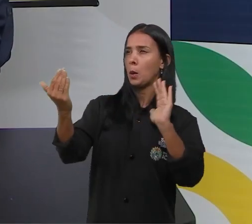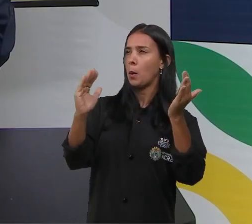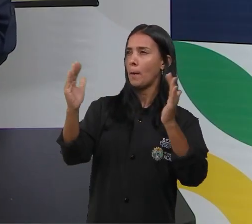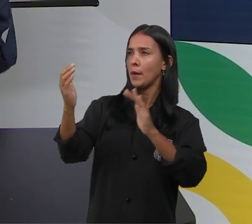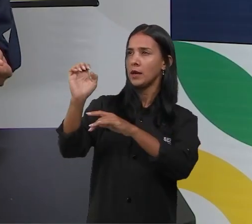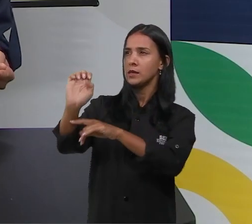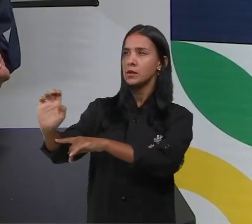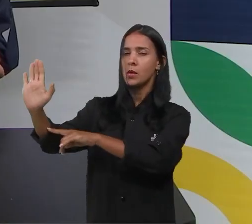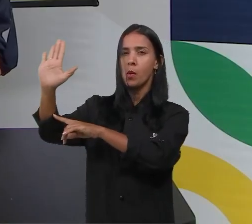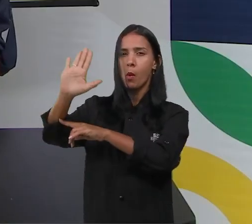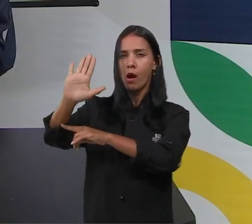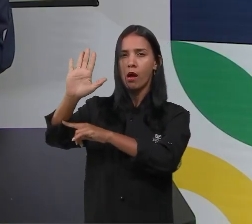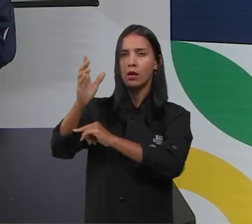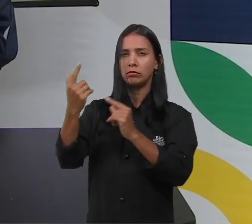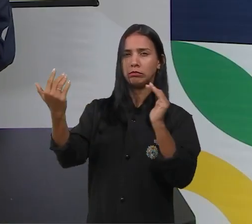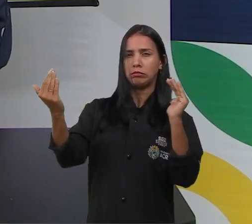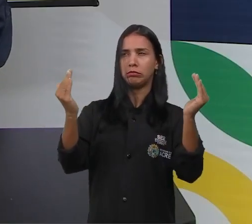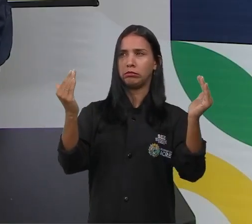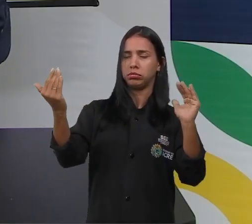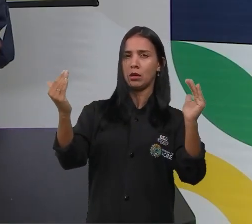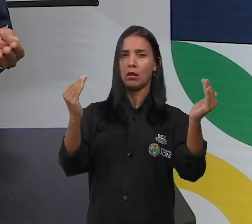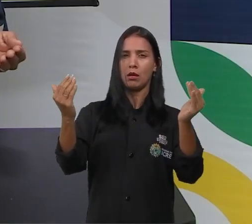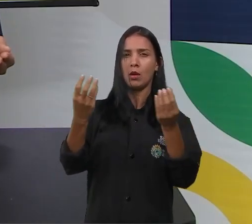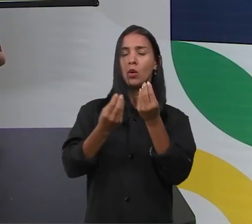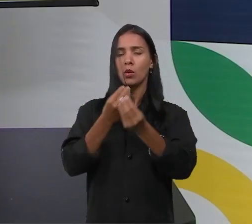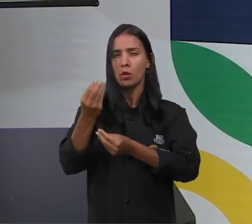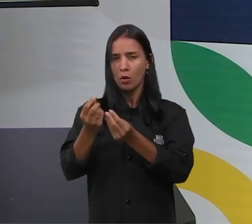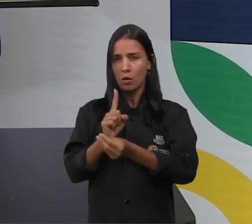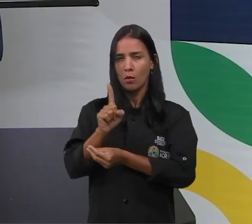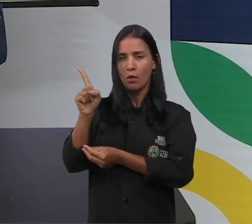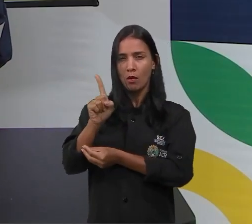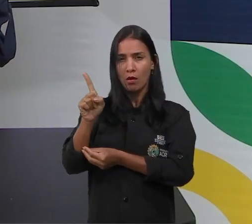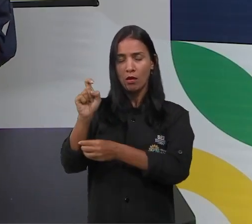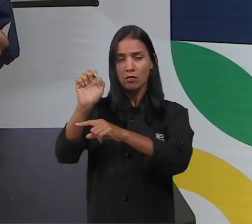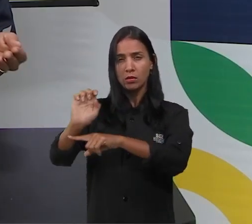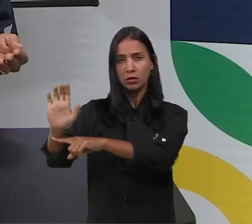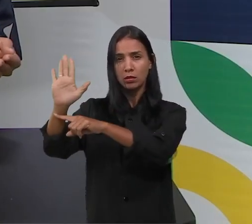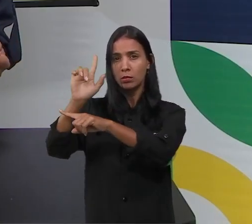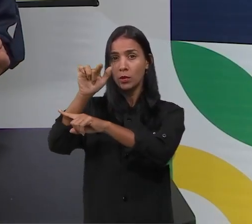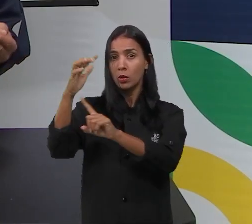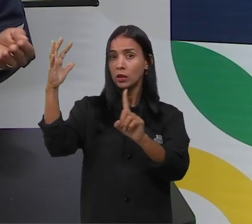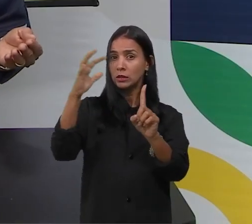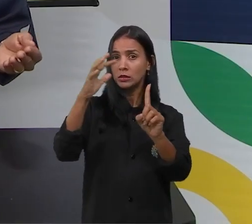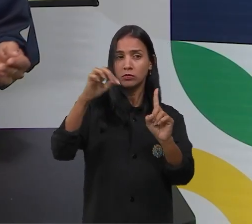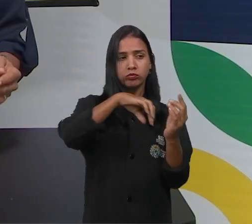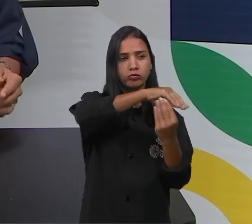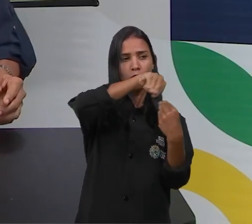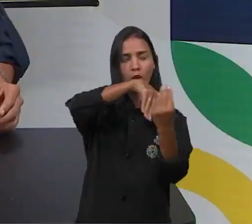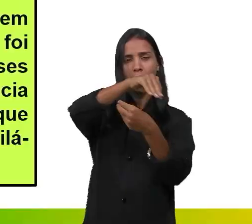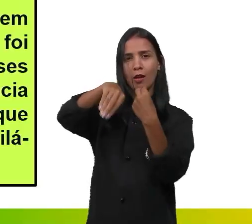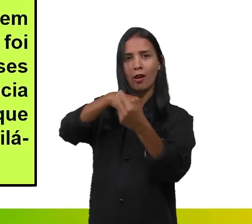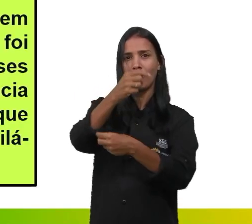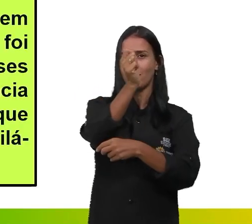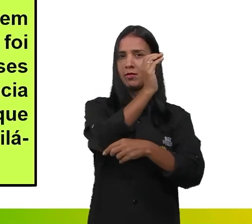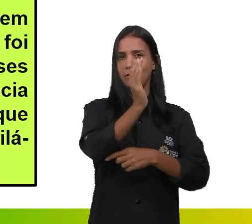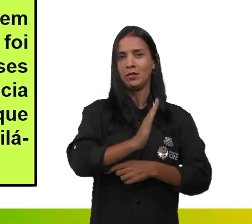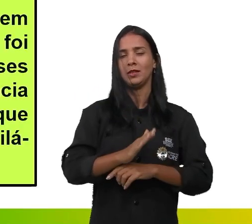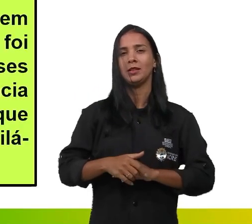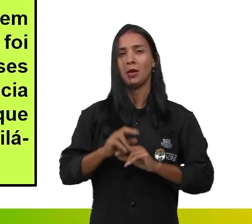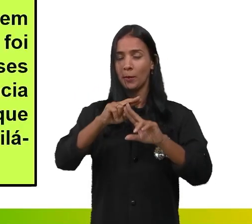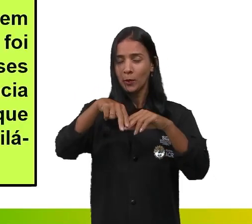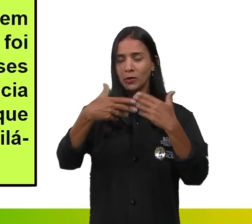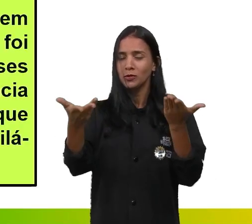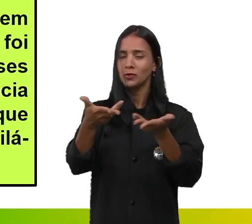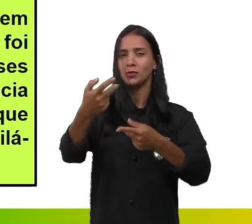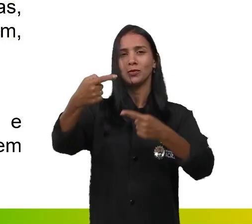um dos componentes dessa cultura, dessa miscigenação? É o que a gente vai continuar tratando aqui.